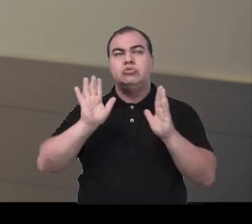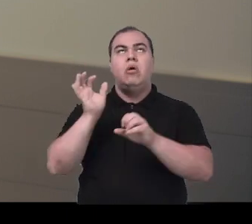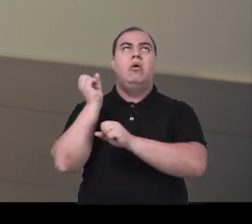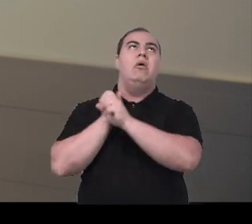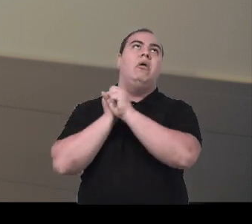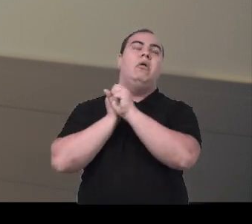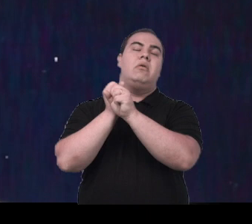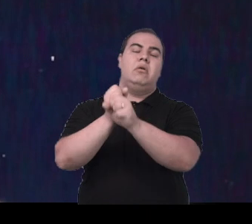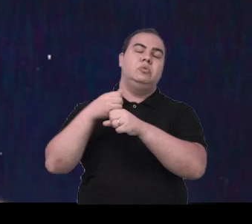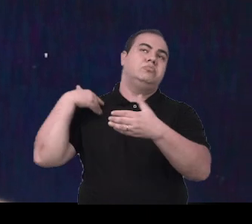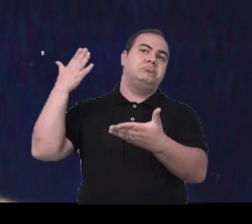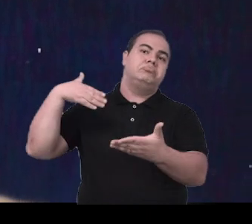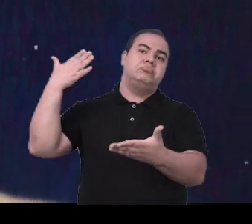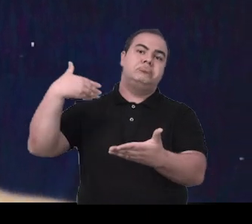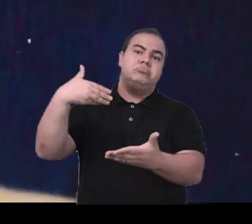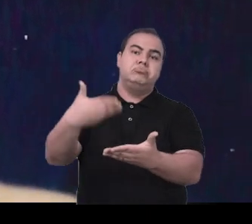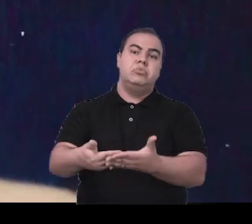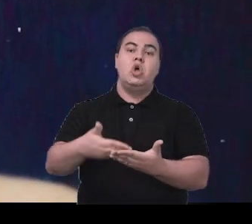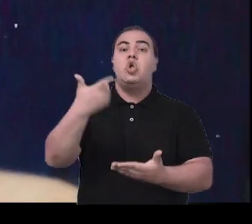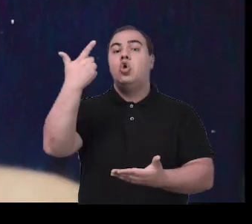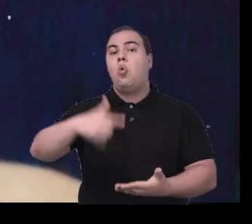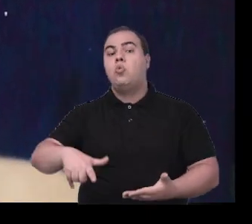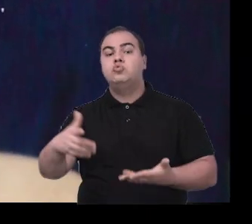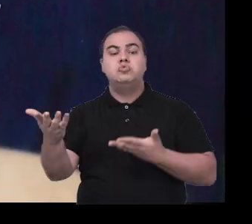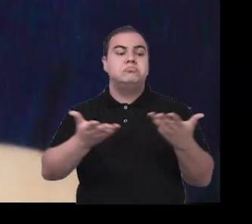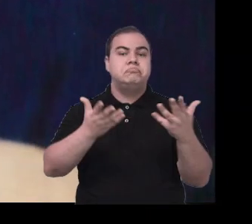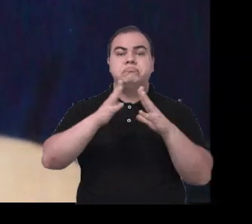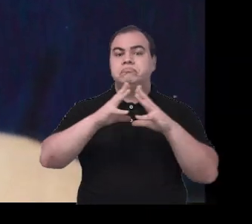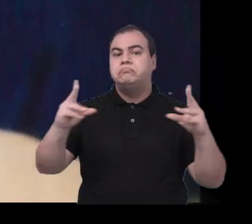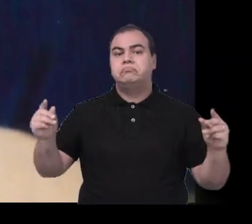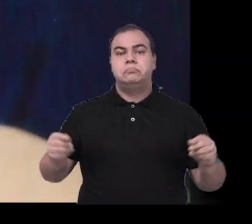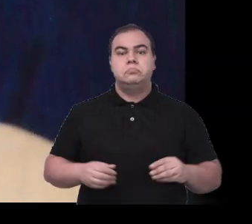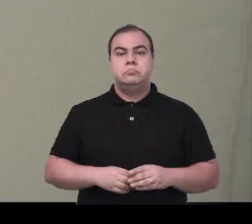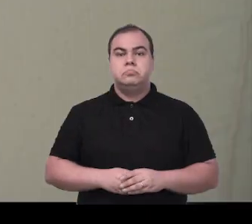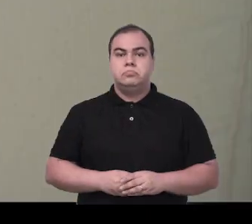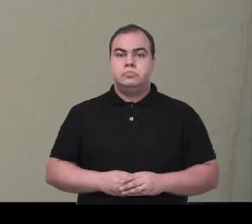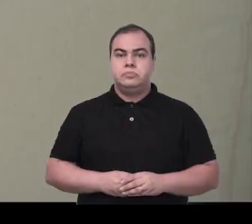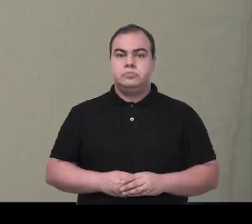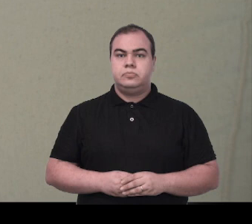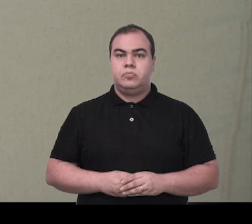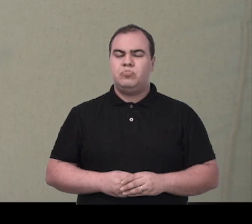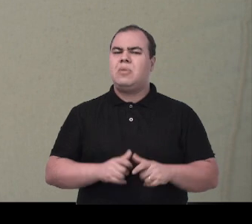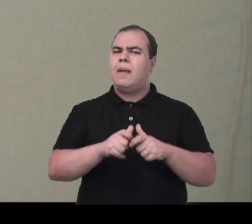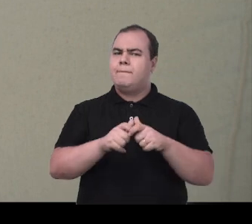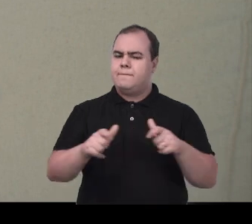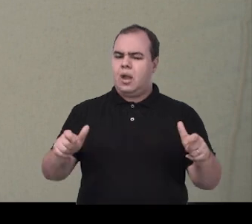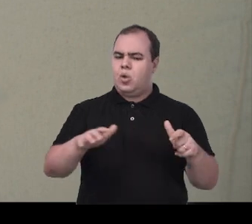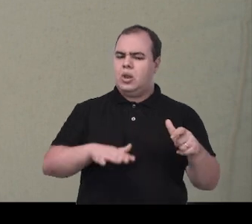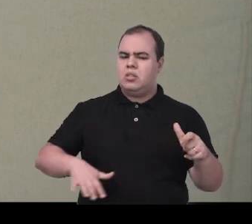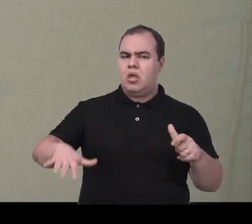tantos anos e décadas, e outros a gente não encontrou, realmente. E a maioria